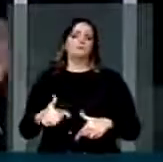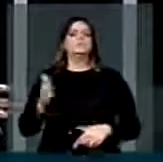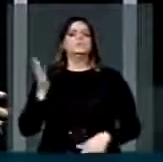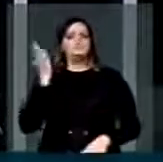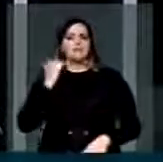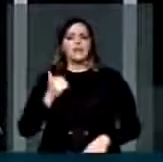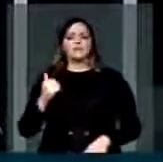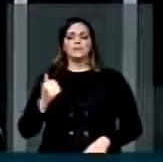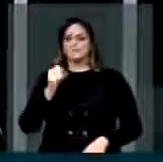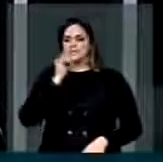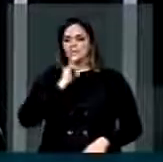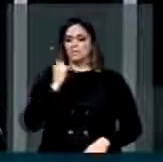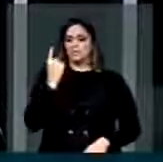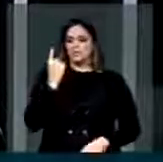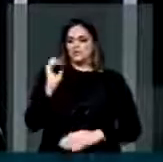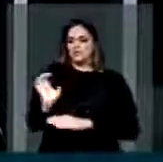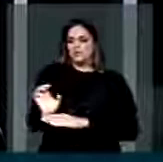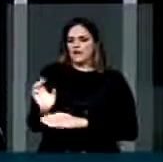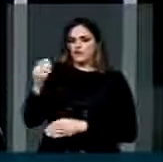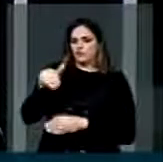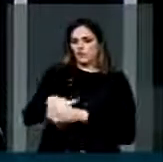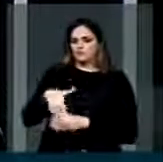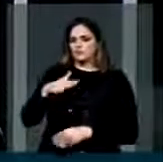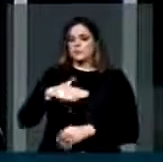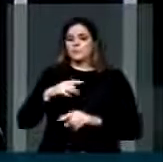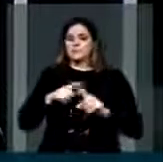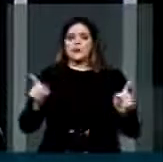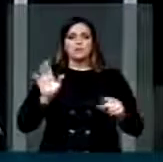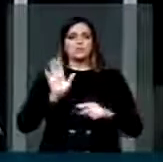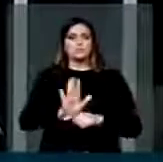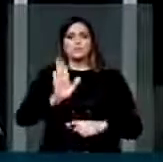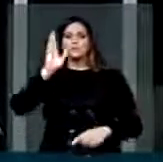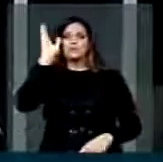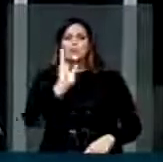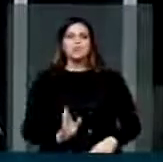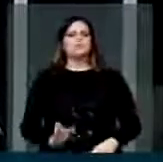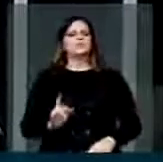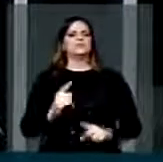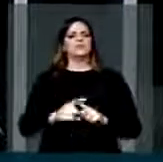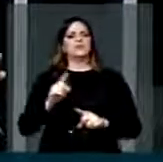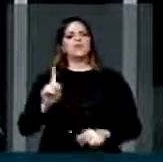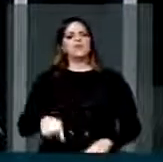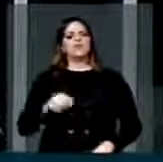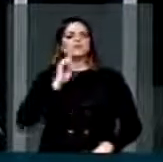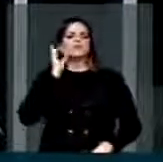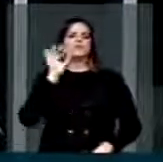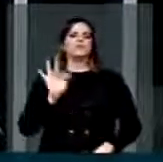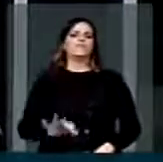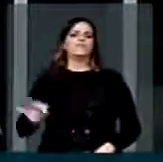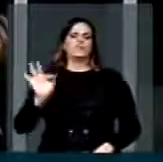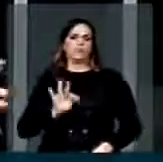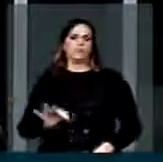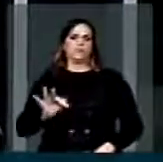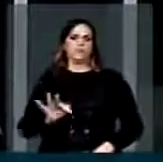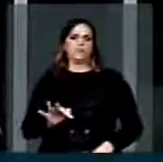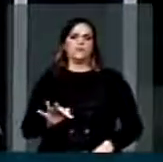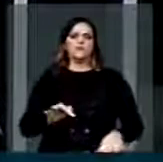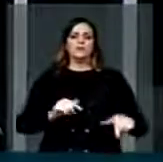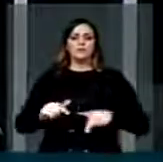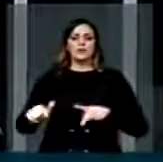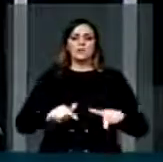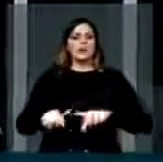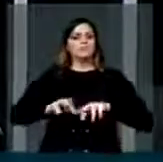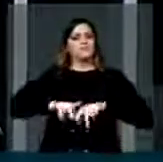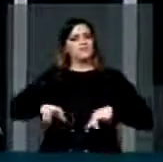num estado, mas nós somos deputados federais do país. E quando a gente desenvolve uma atividade que tem algum destaque,